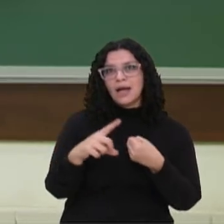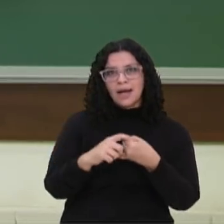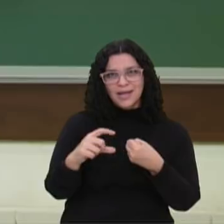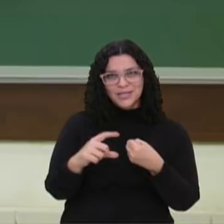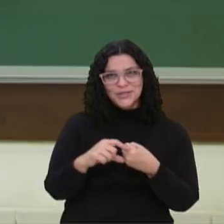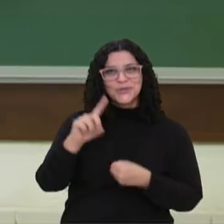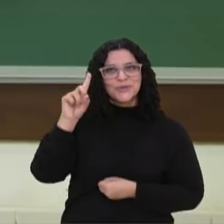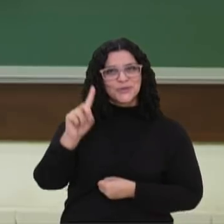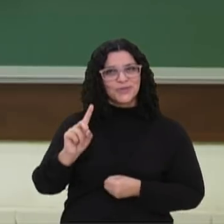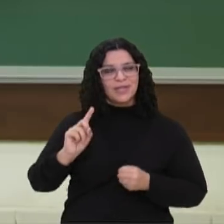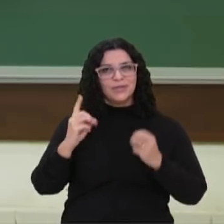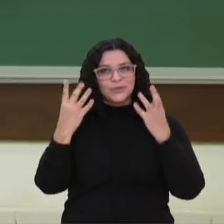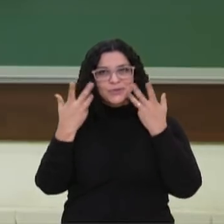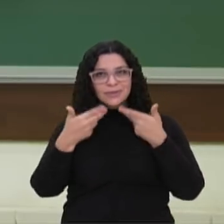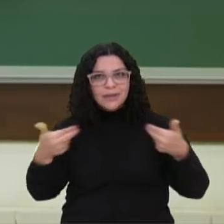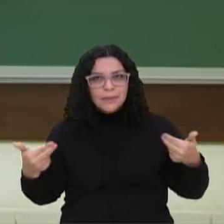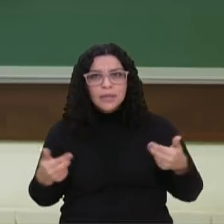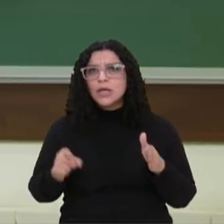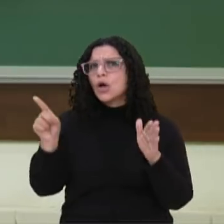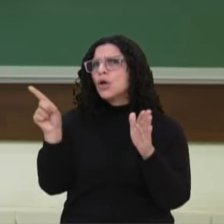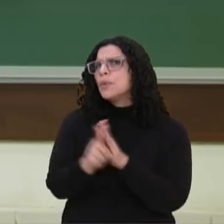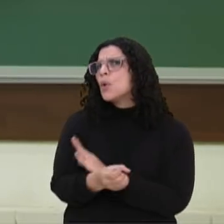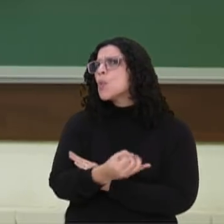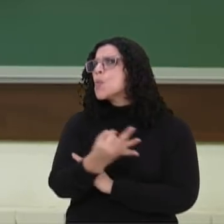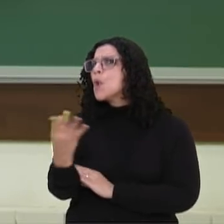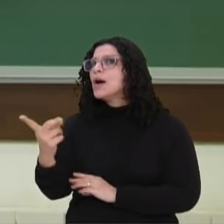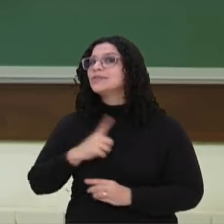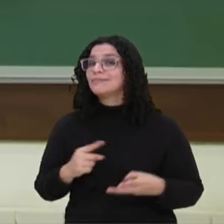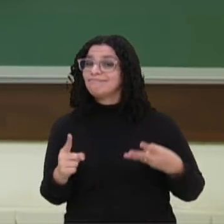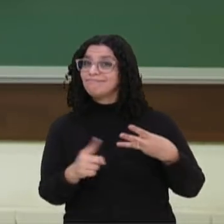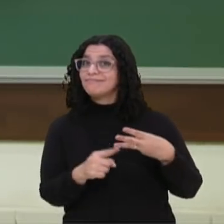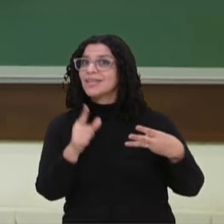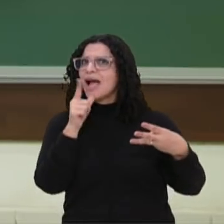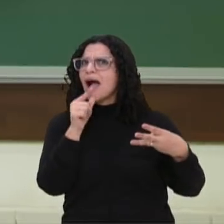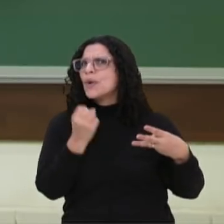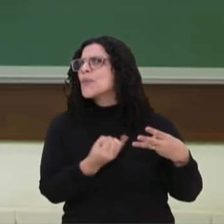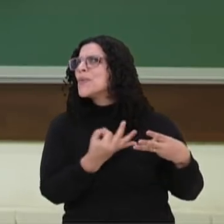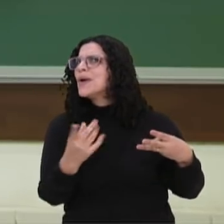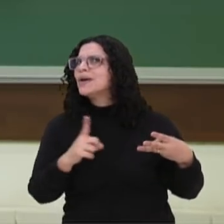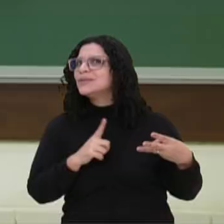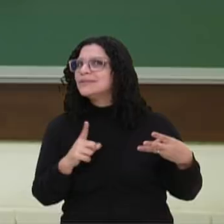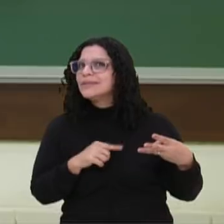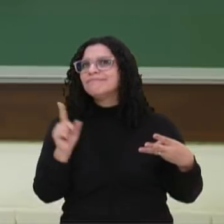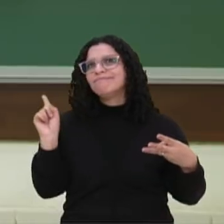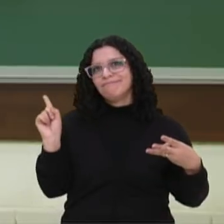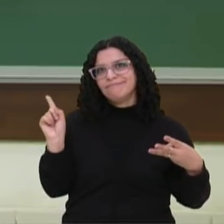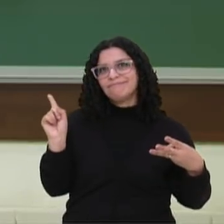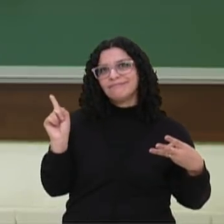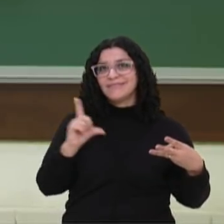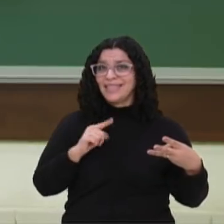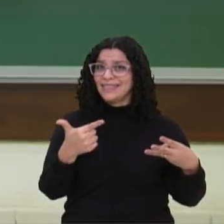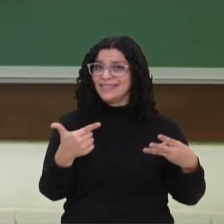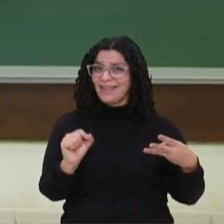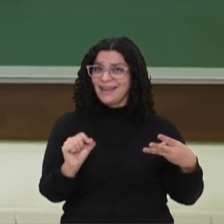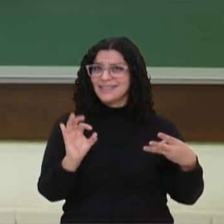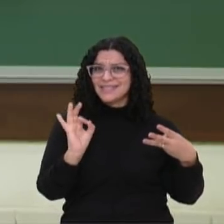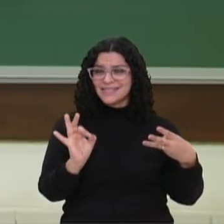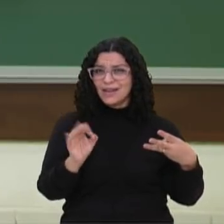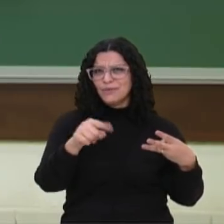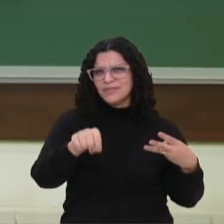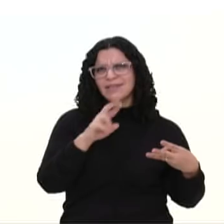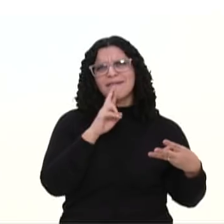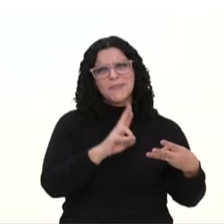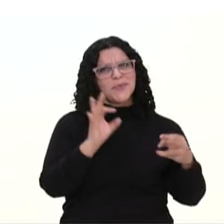dos animais e perguntando quantos artigos que tem a água. Sem dúvida nenhuma, tenho certeza que vocês